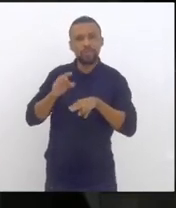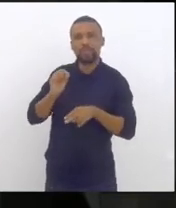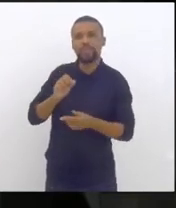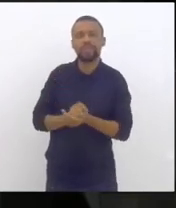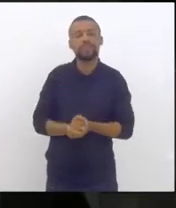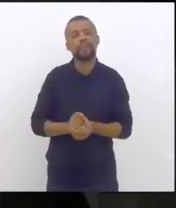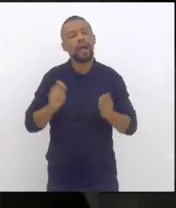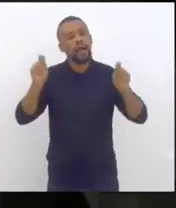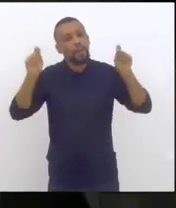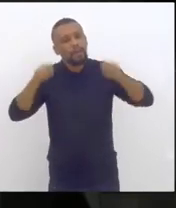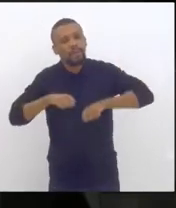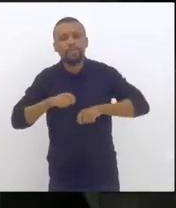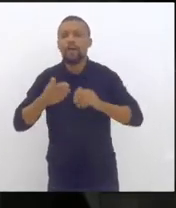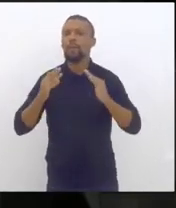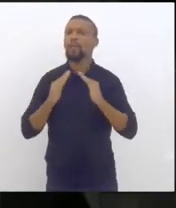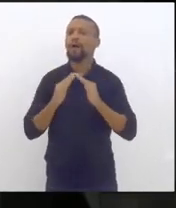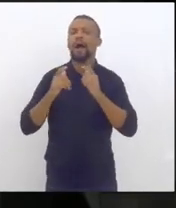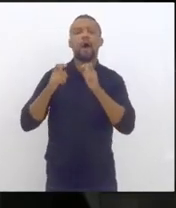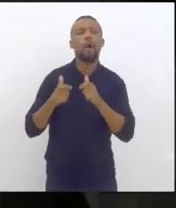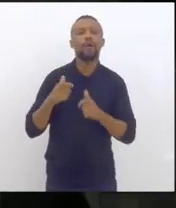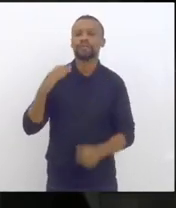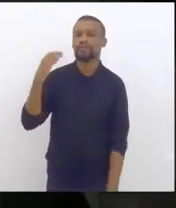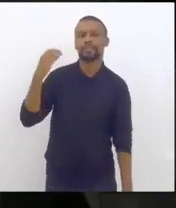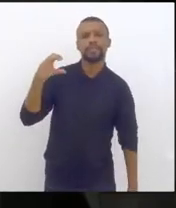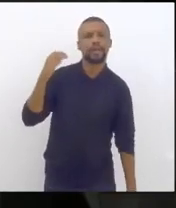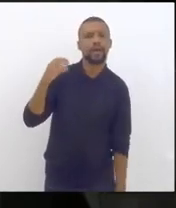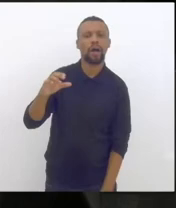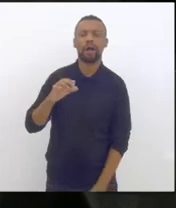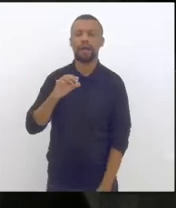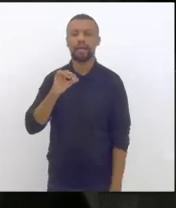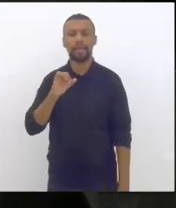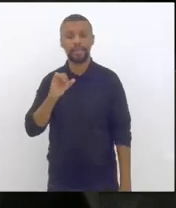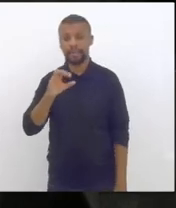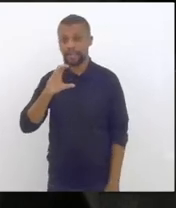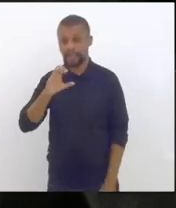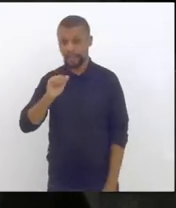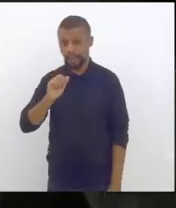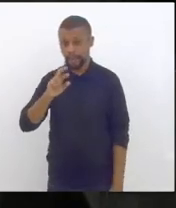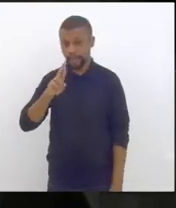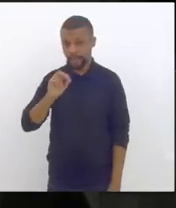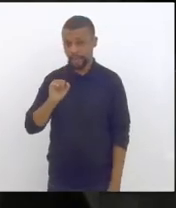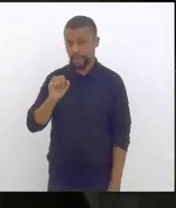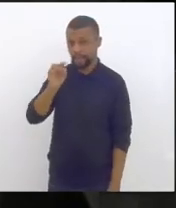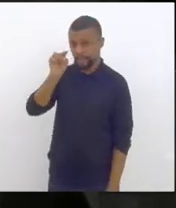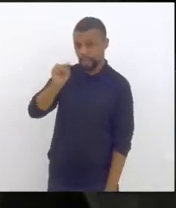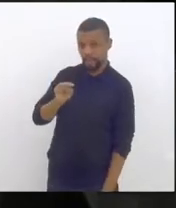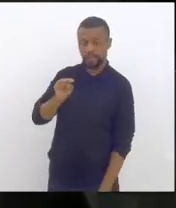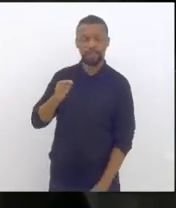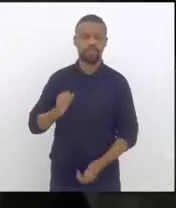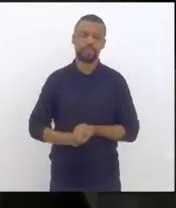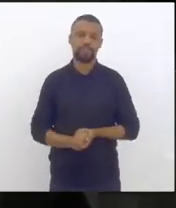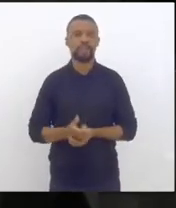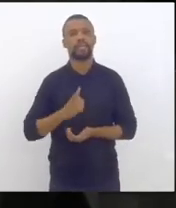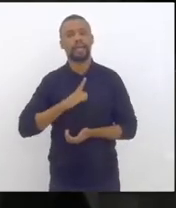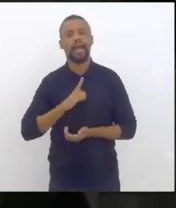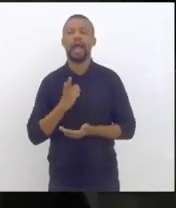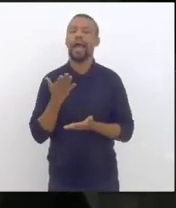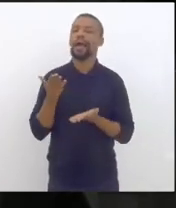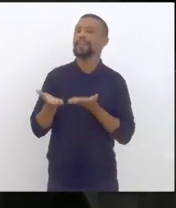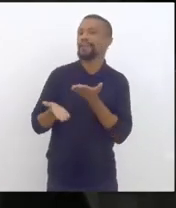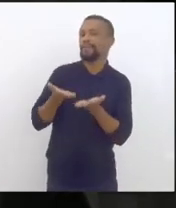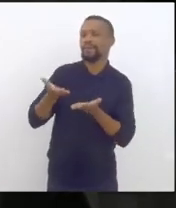possível morar em Niterói no bairro de Icaraí por exemplo e dispor de serviços